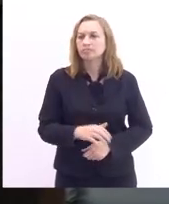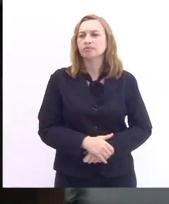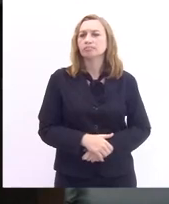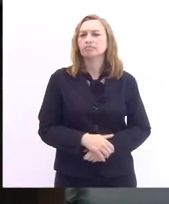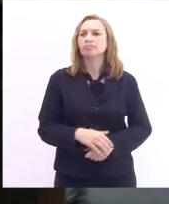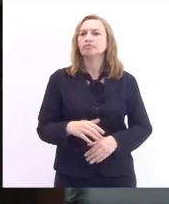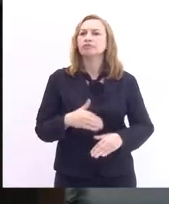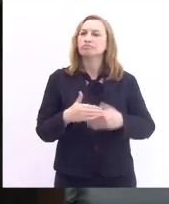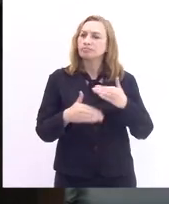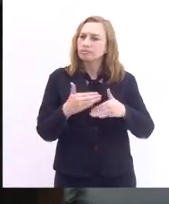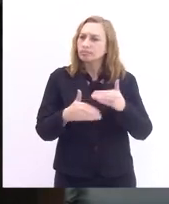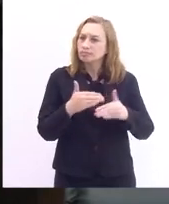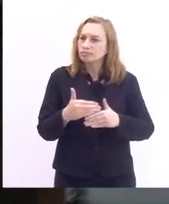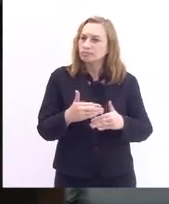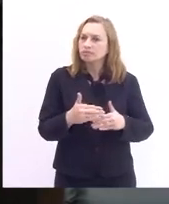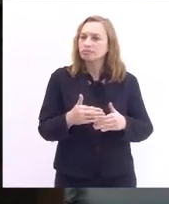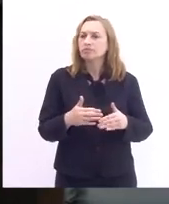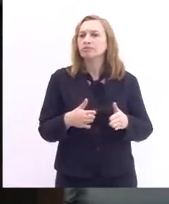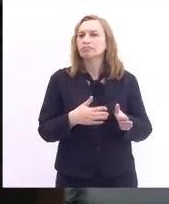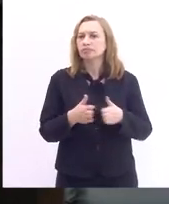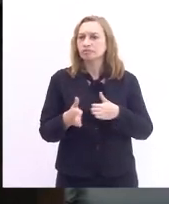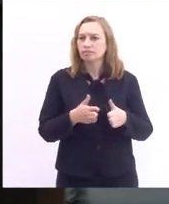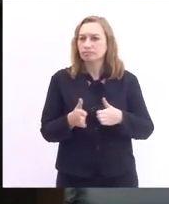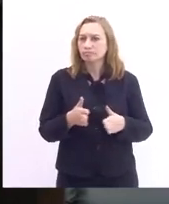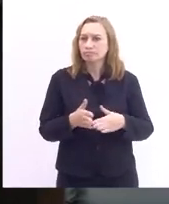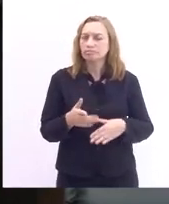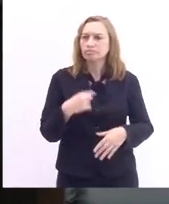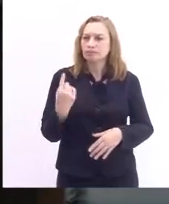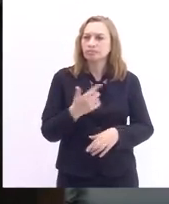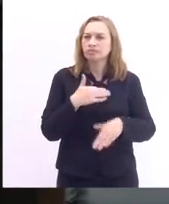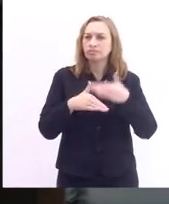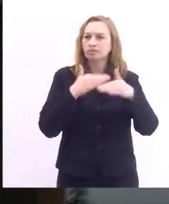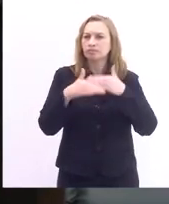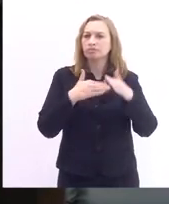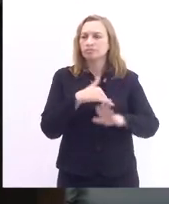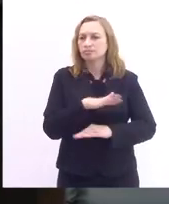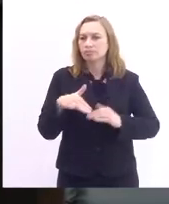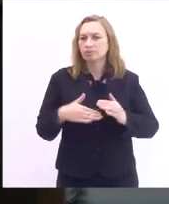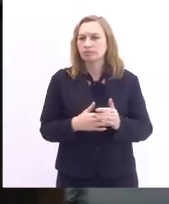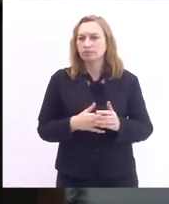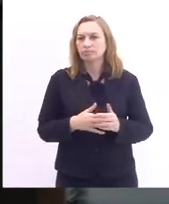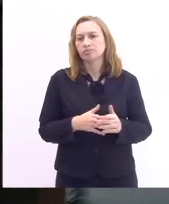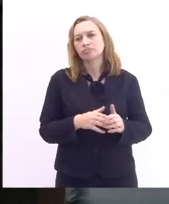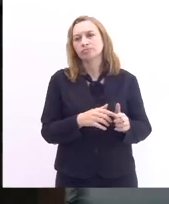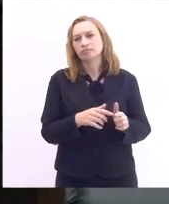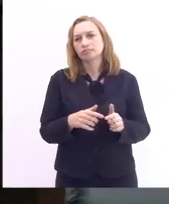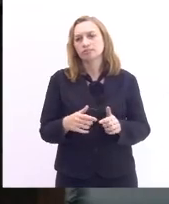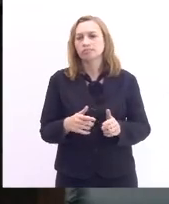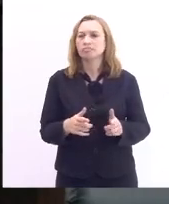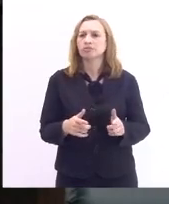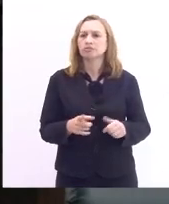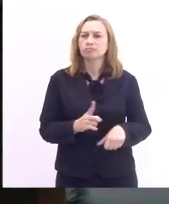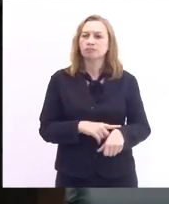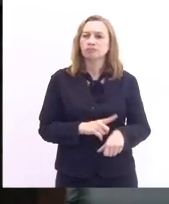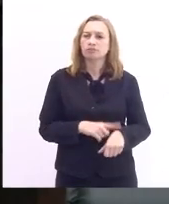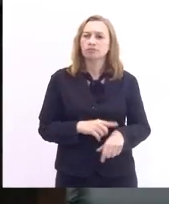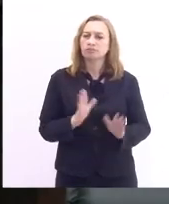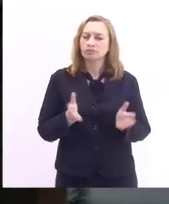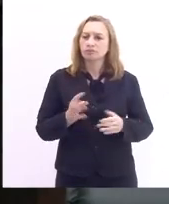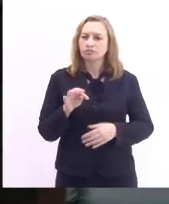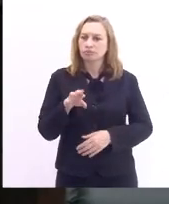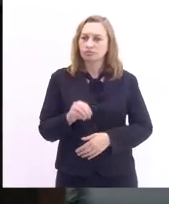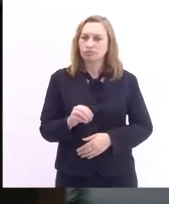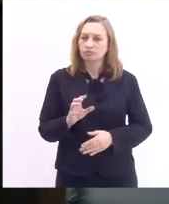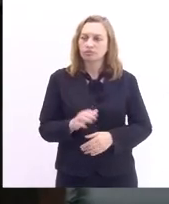tem um processo de fluxos que nós desenvolvemos de baixo para cima de baixo para cima em cima para baixo e hoje Gilberto